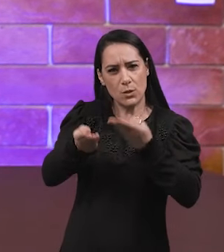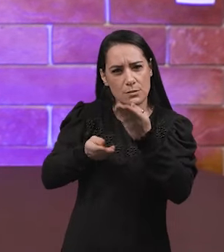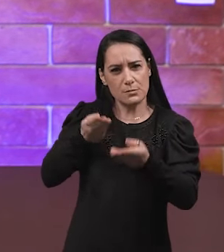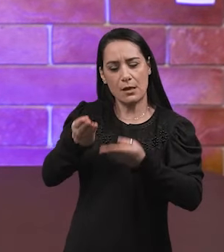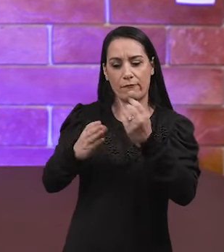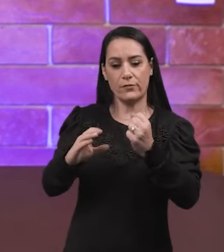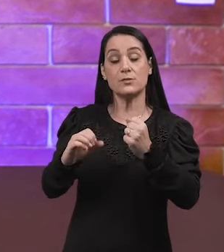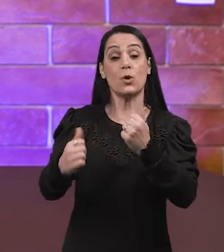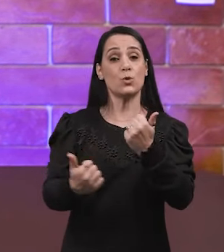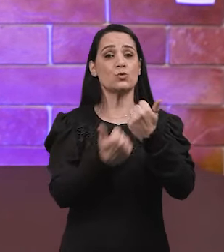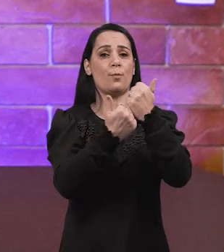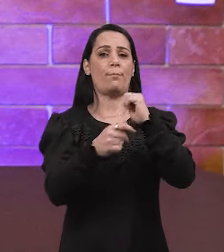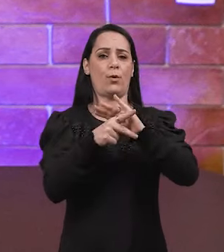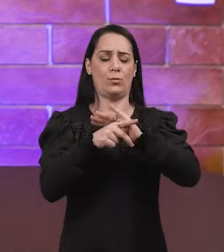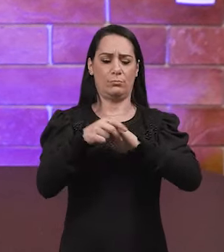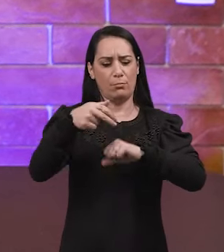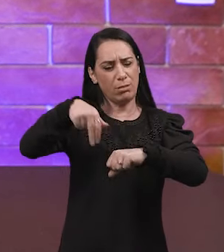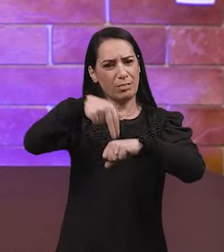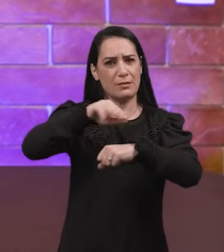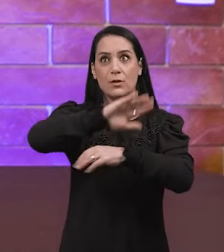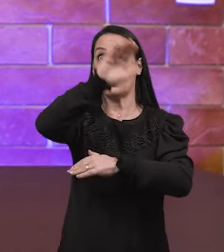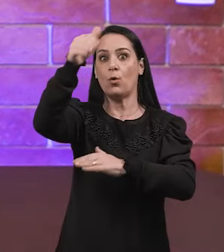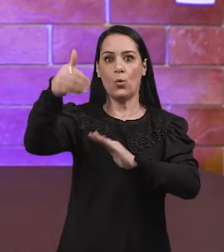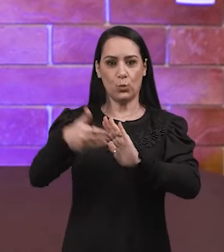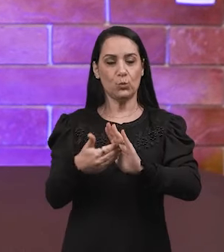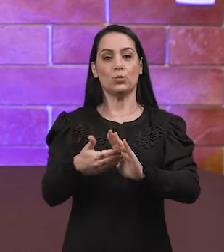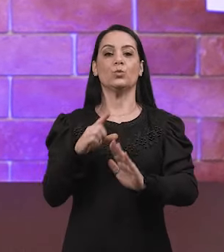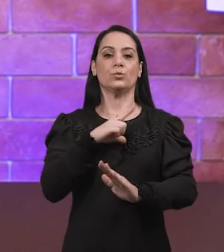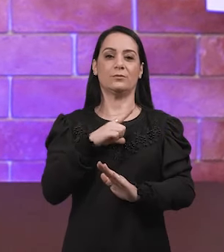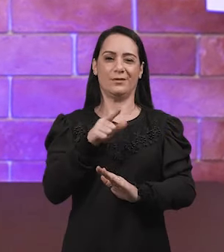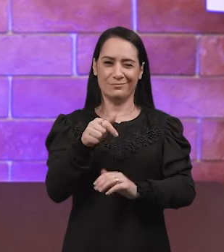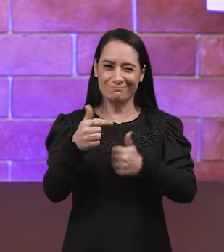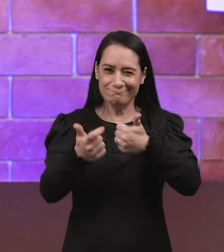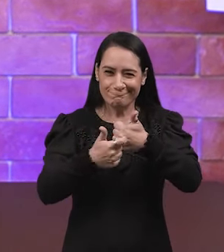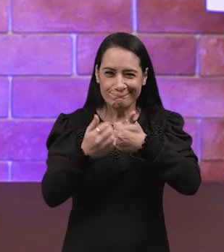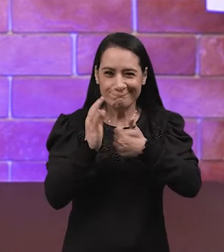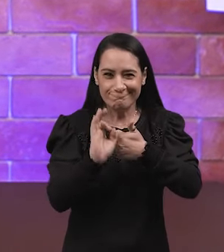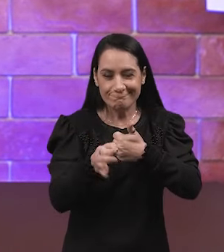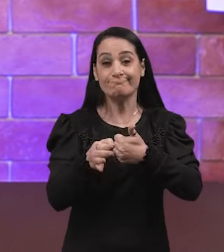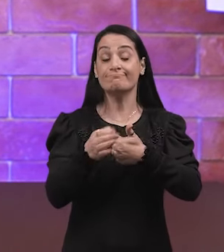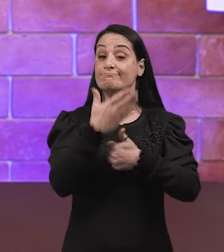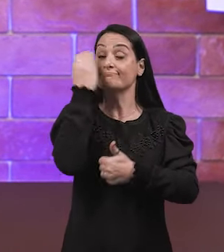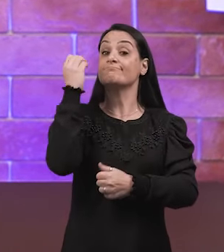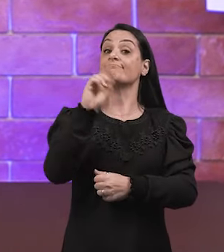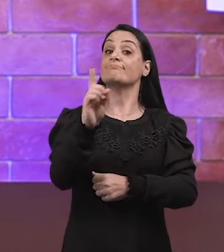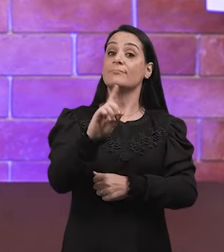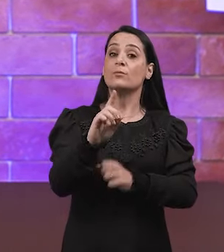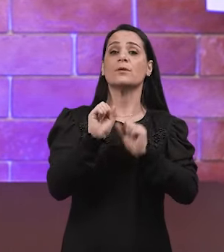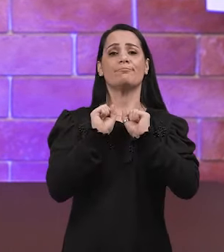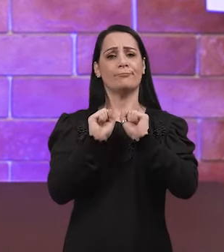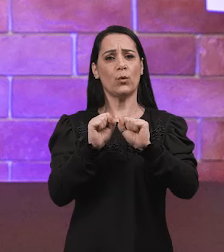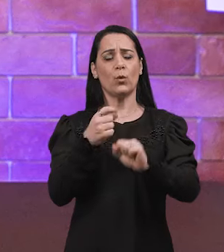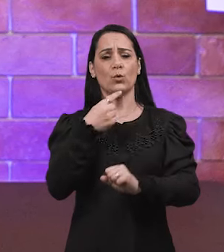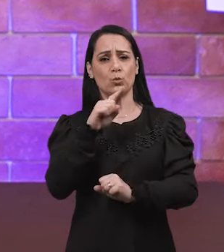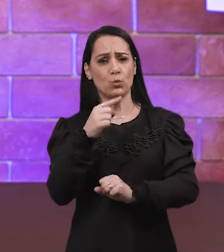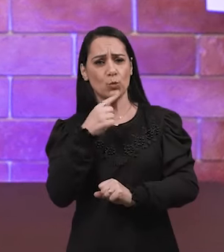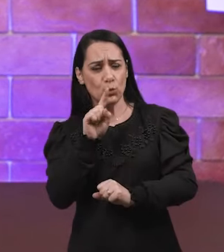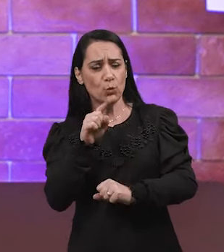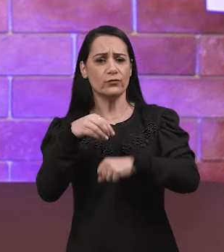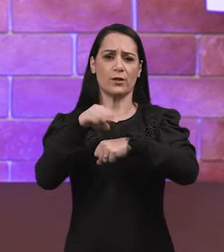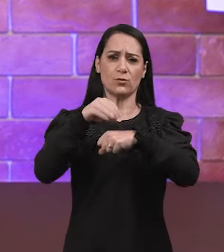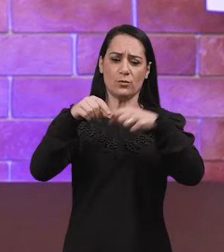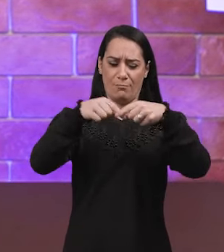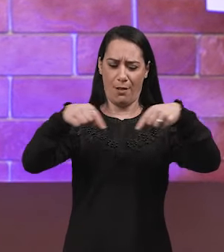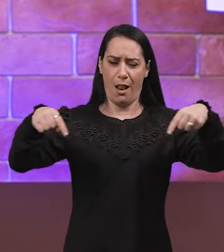para ela, que oferece suporte técnico para todo o território nacional. Bom, e aí, curtiu? Não esqueça que você